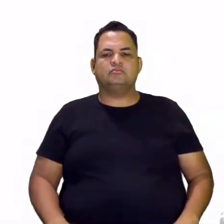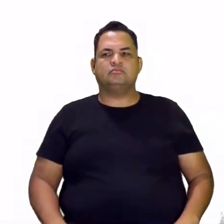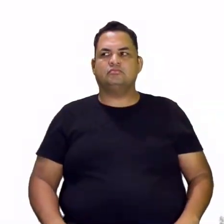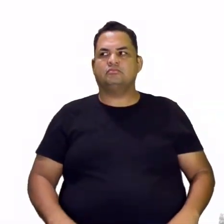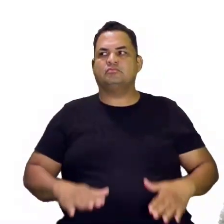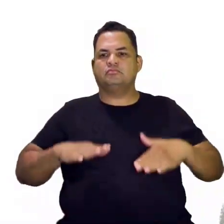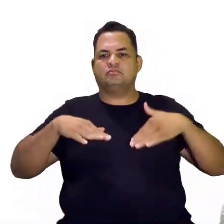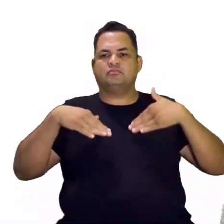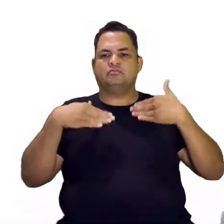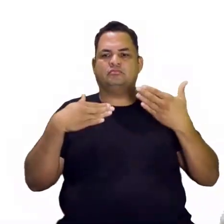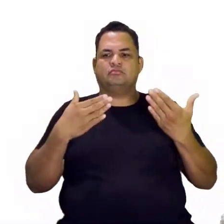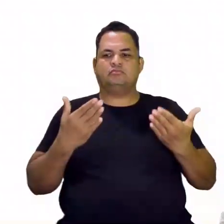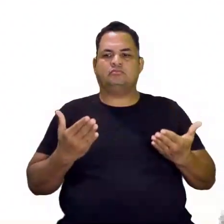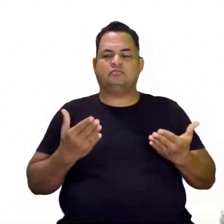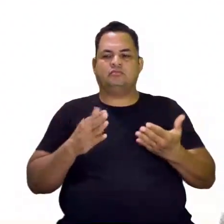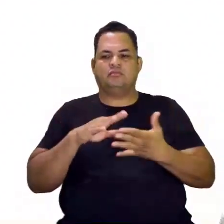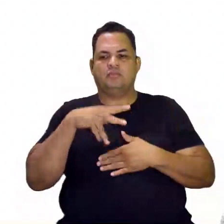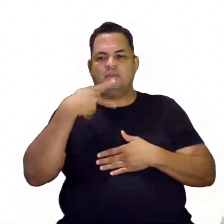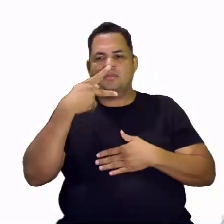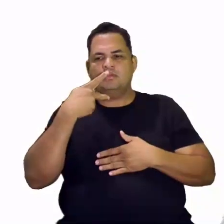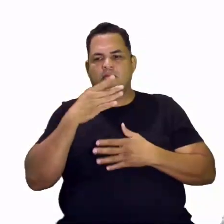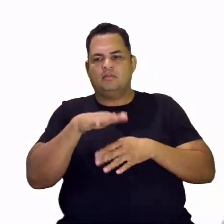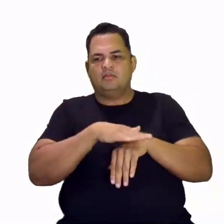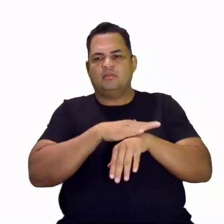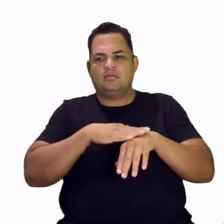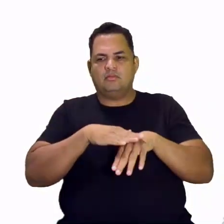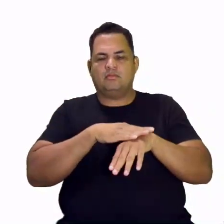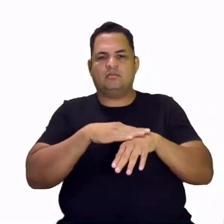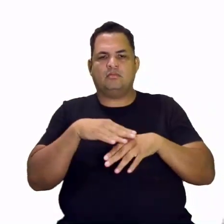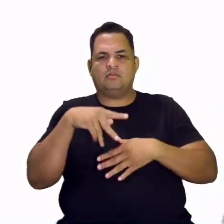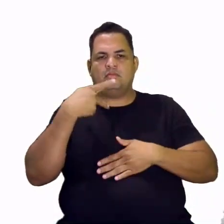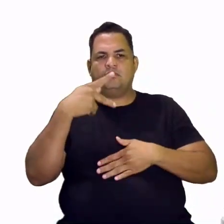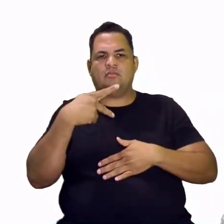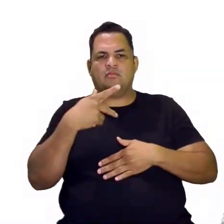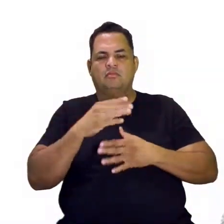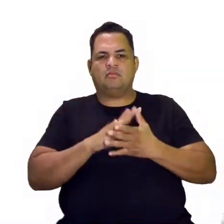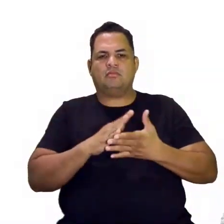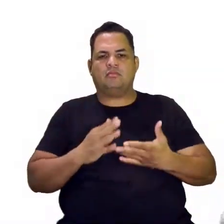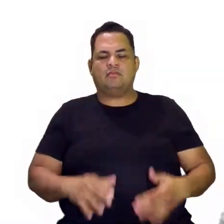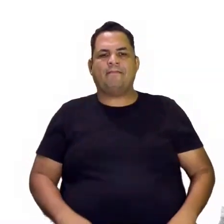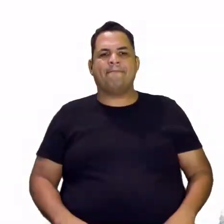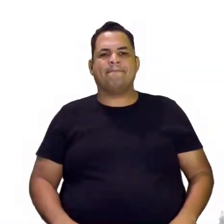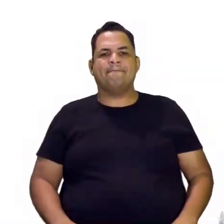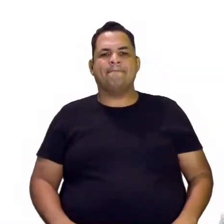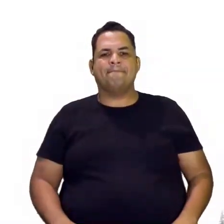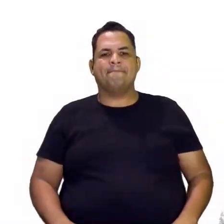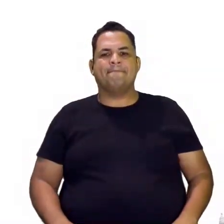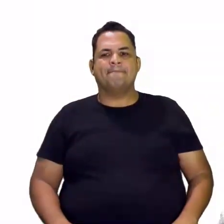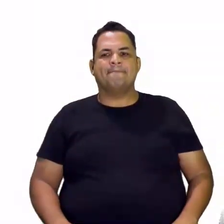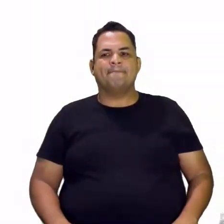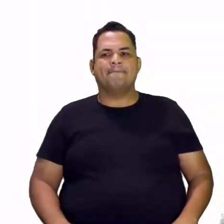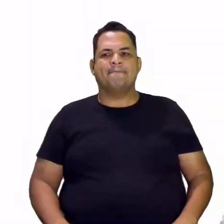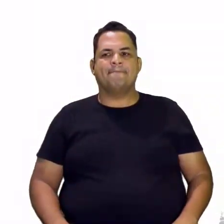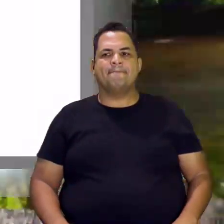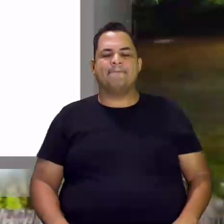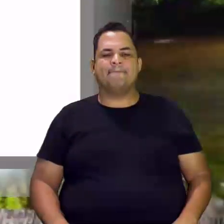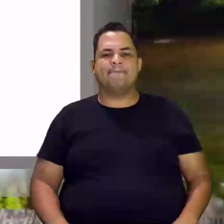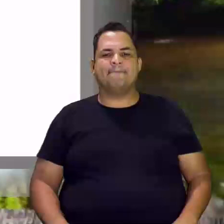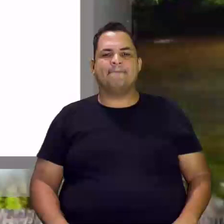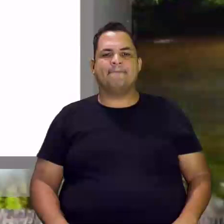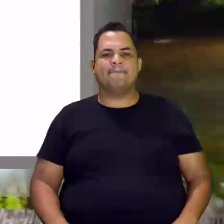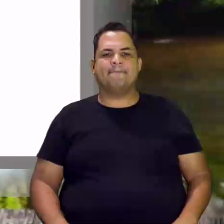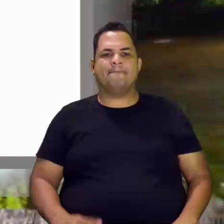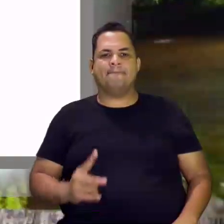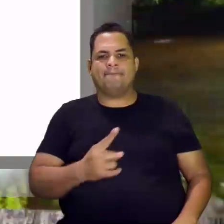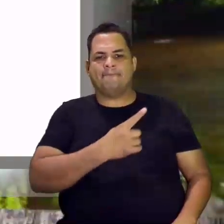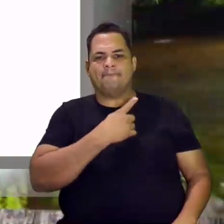estava falando, conversando sobre isso, nós falamos que essas... Olha aqui para mim, vamos lá.